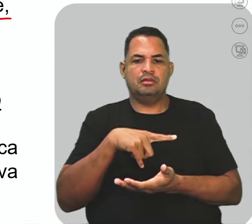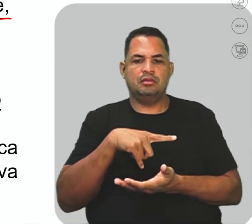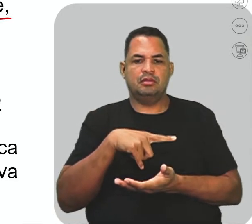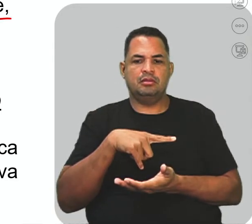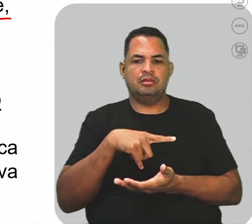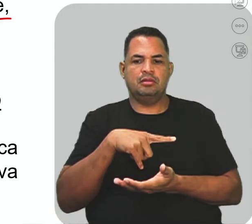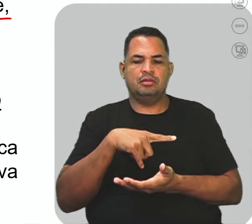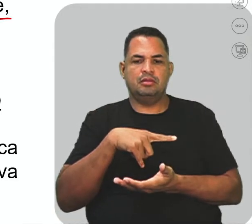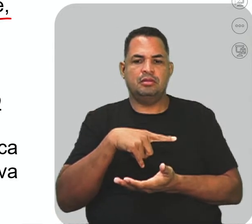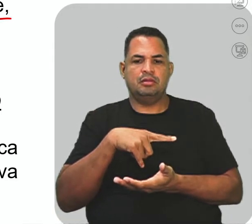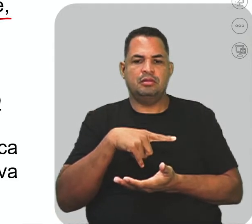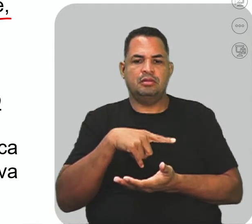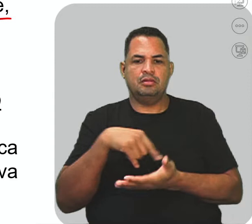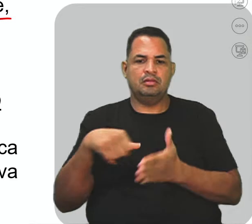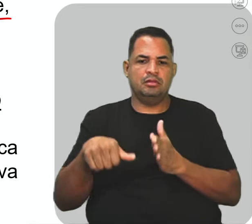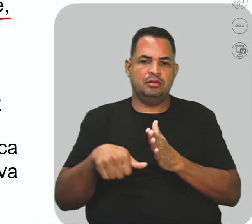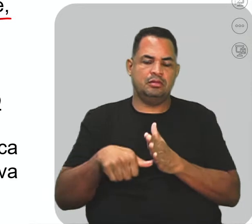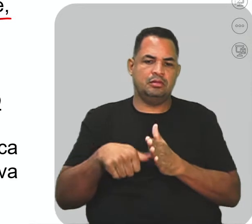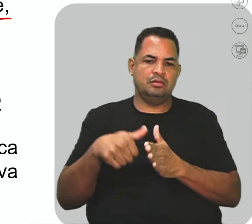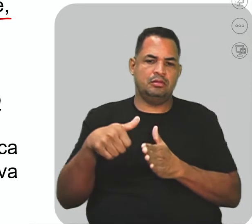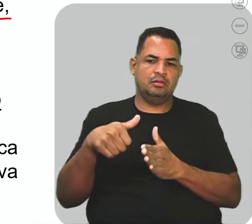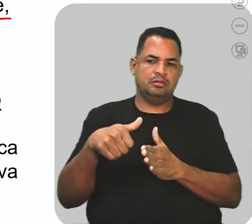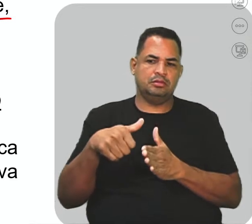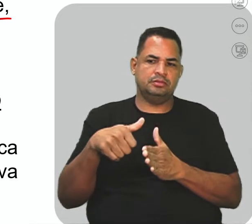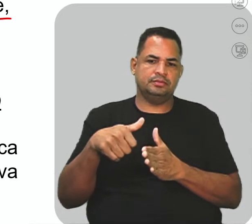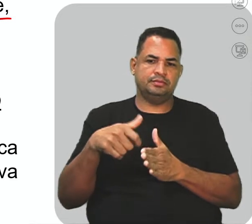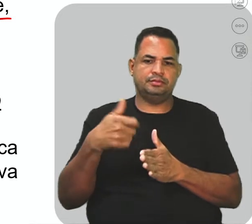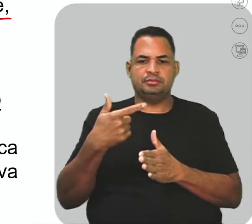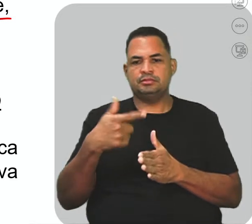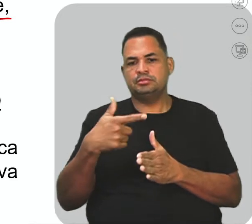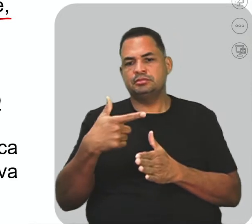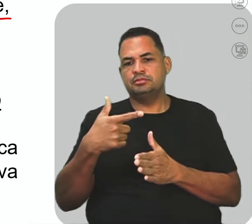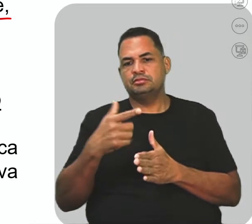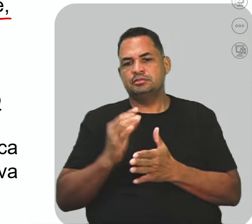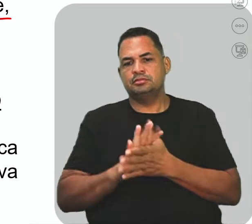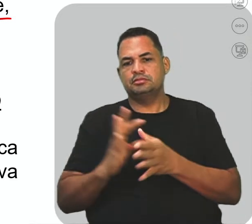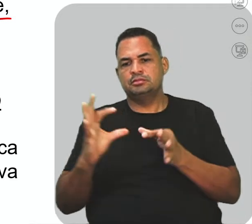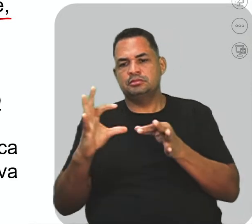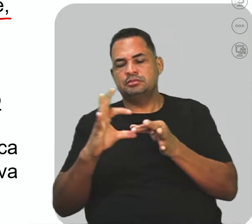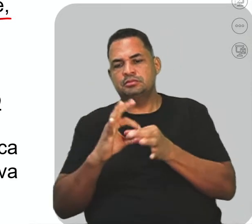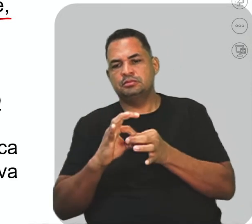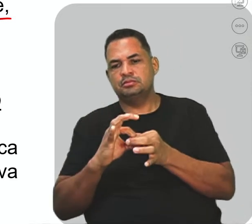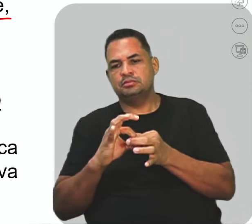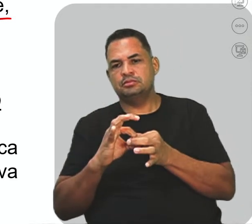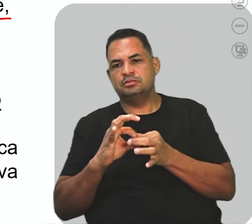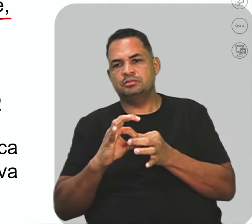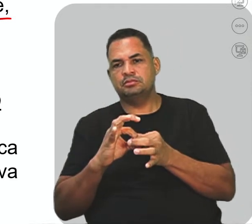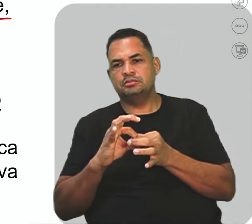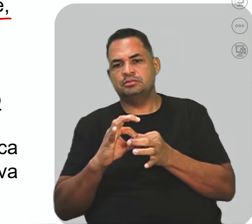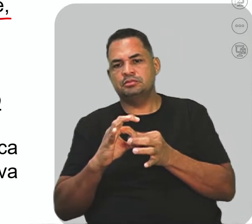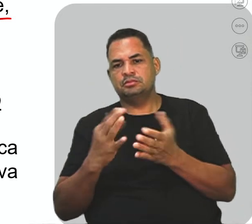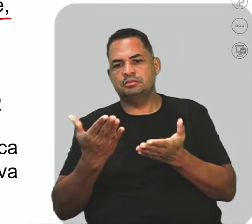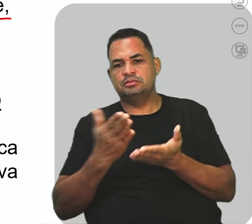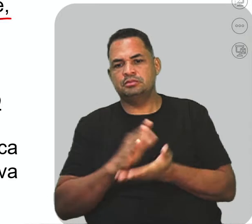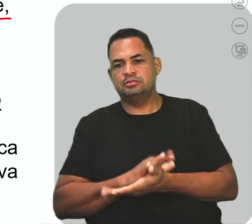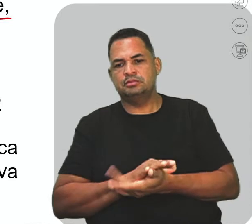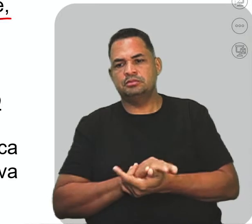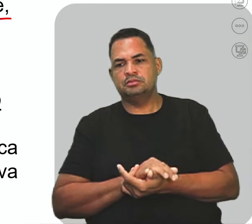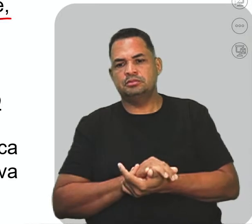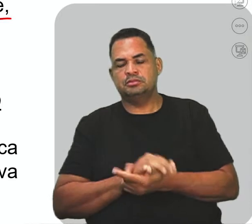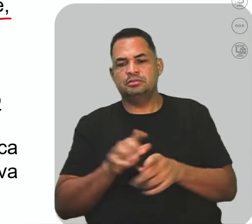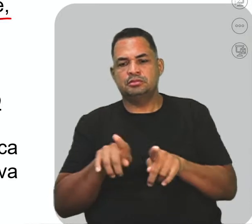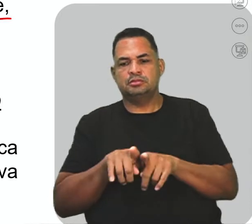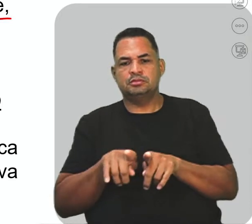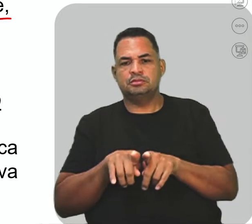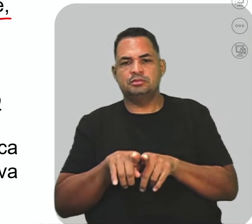Nesse caso, a primeira oração não teve nenhuma conjunção, ela é apenas oração coordenada sindética, né? E nós